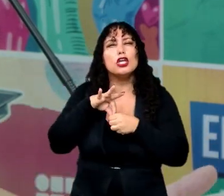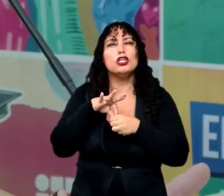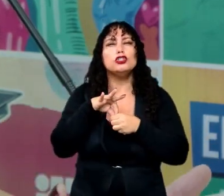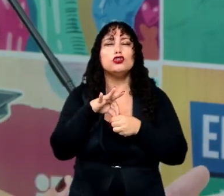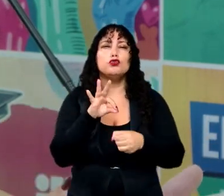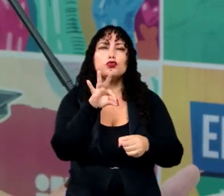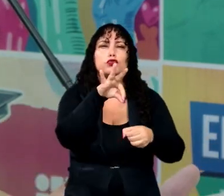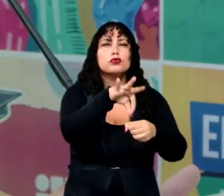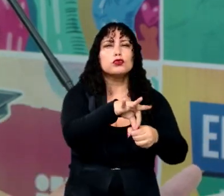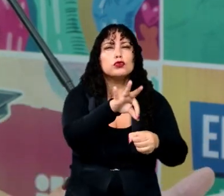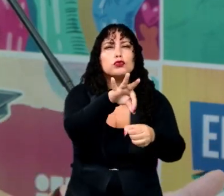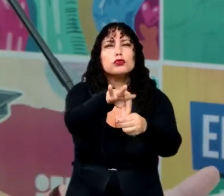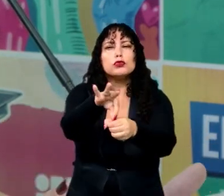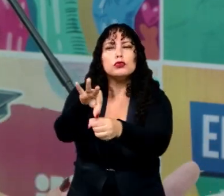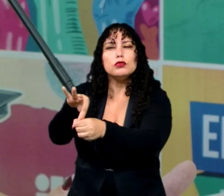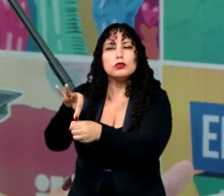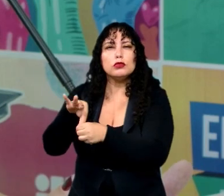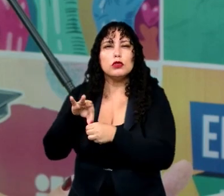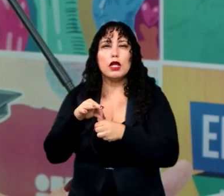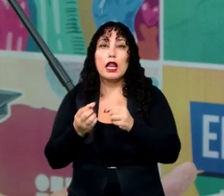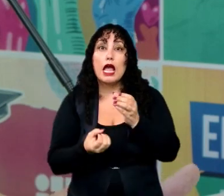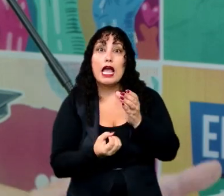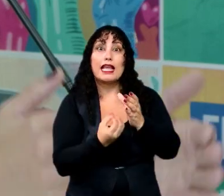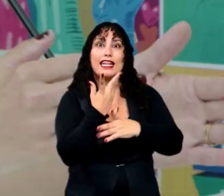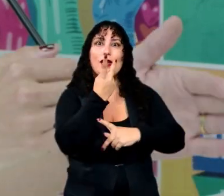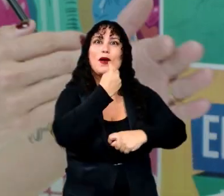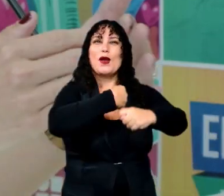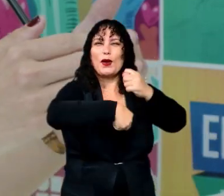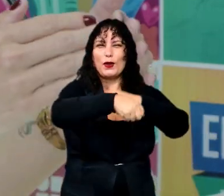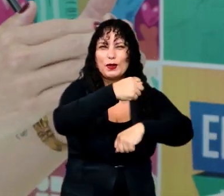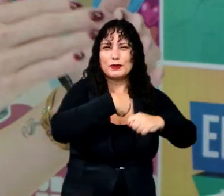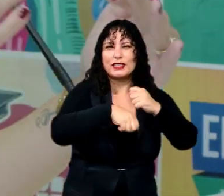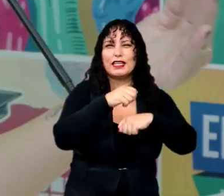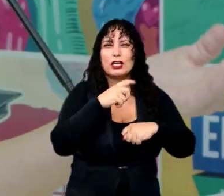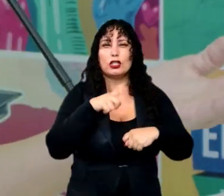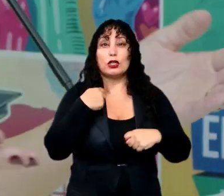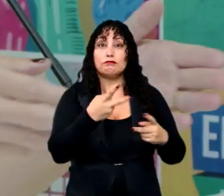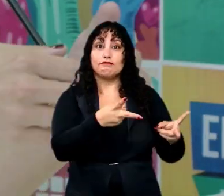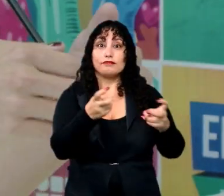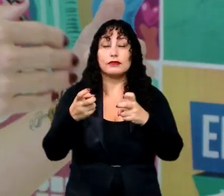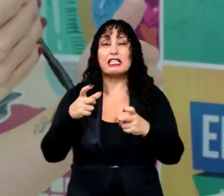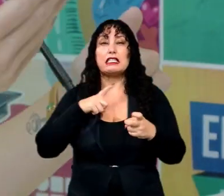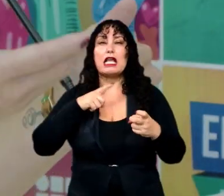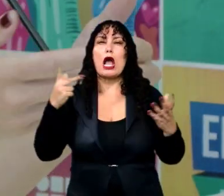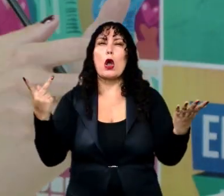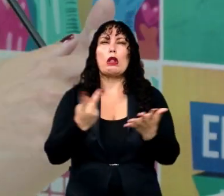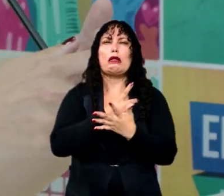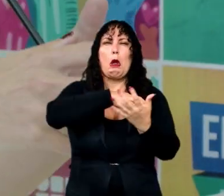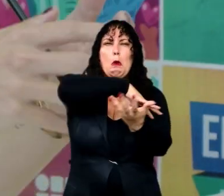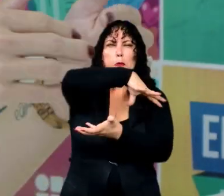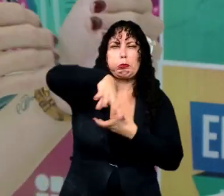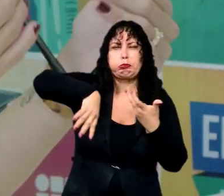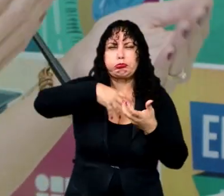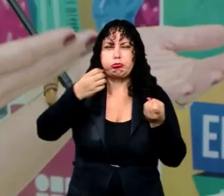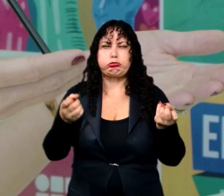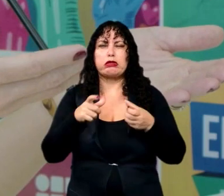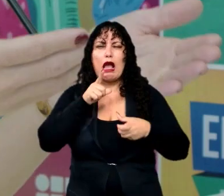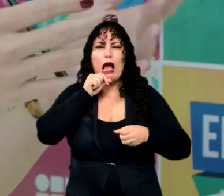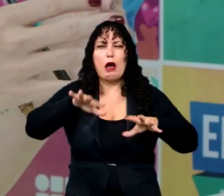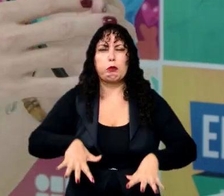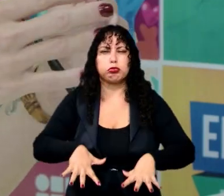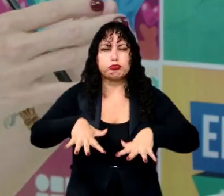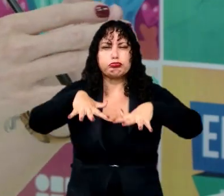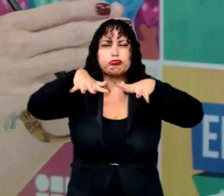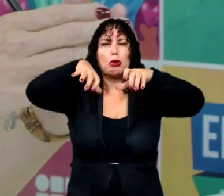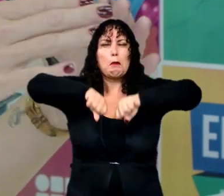plantil ela gera uma economia se a gente considerar que se houver um desastre ou ainda se tiver essa resistência